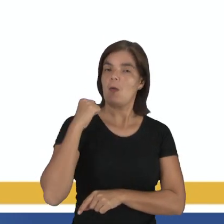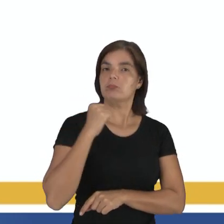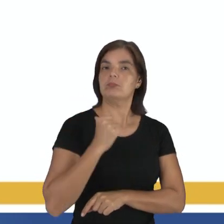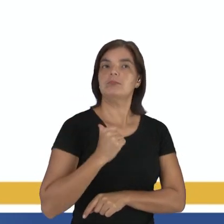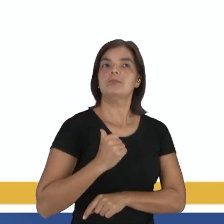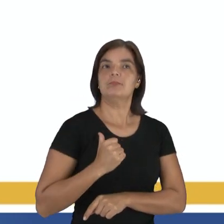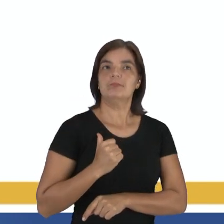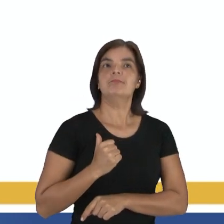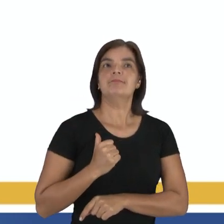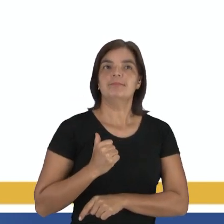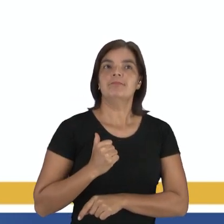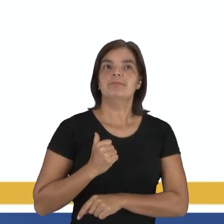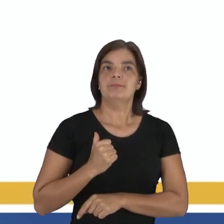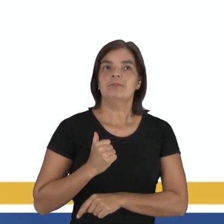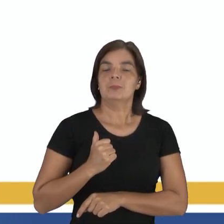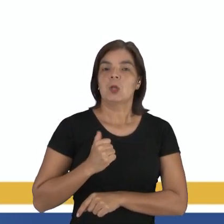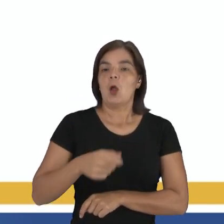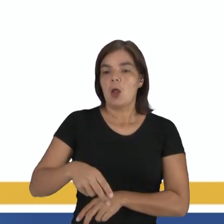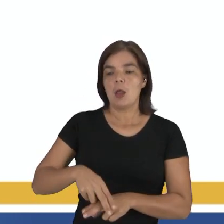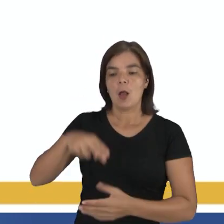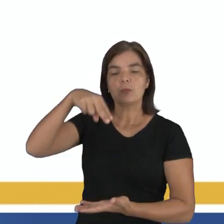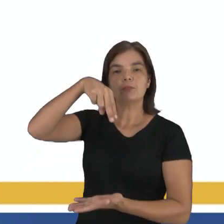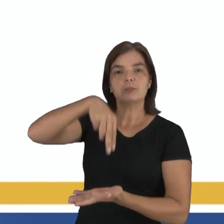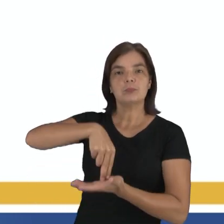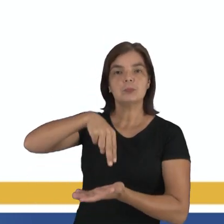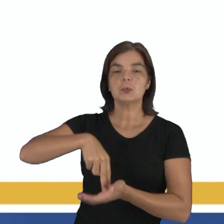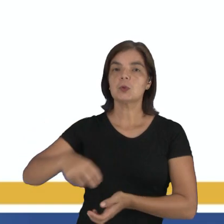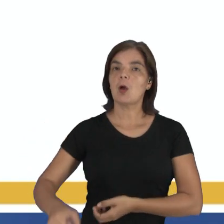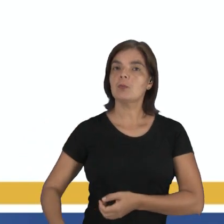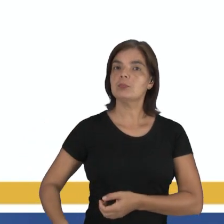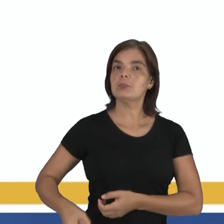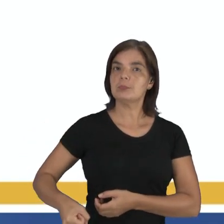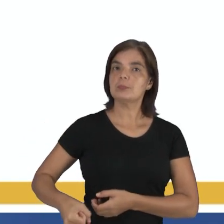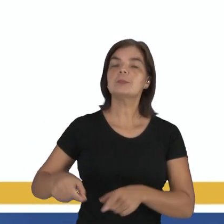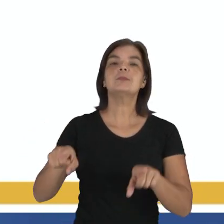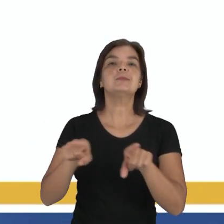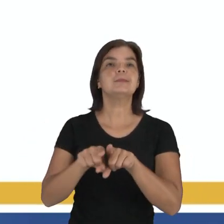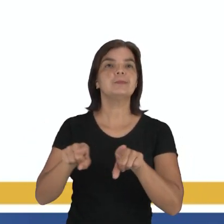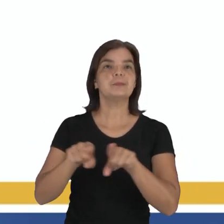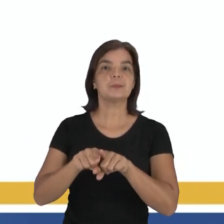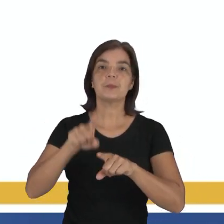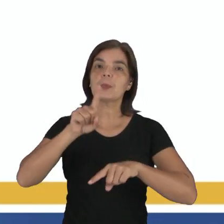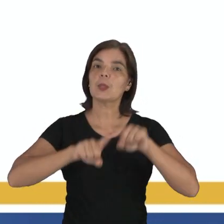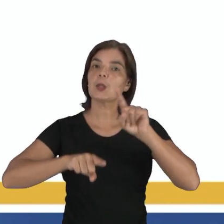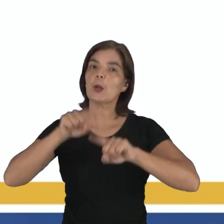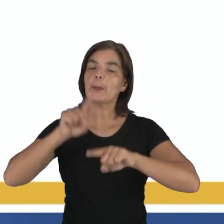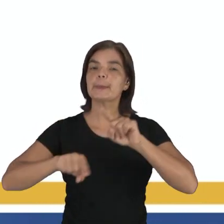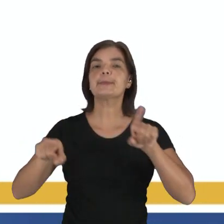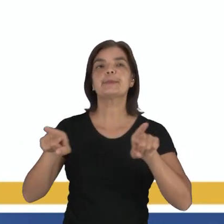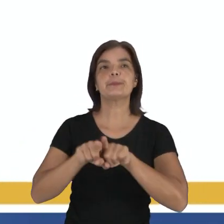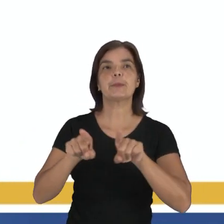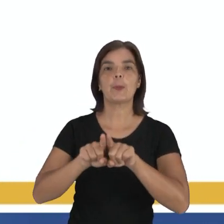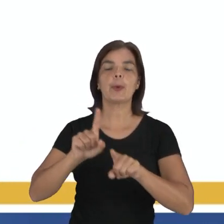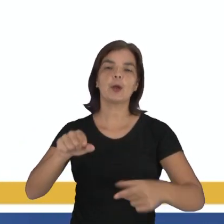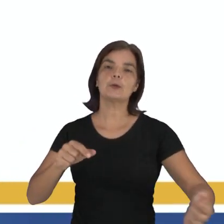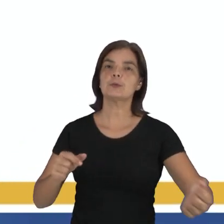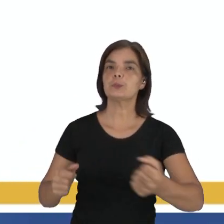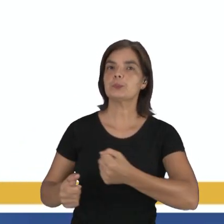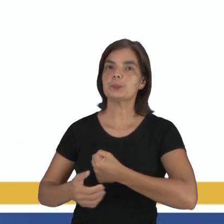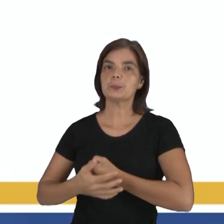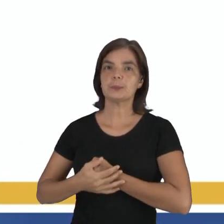mulher que está em pé está segurando e também pelo material que ela está segurando na outra